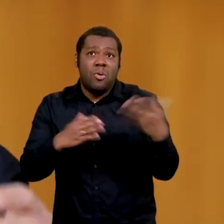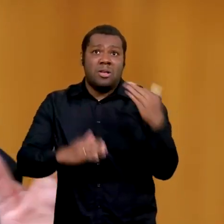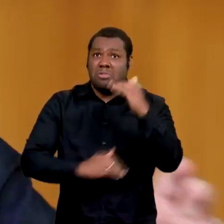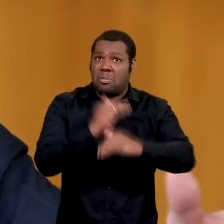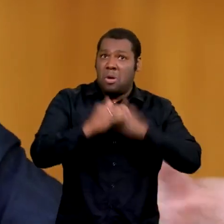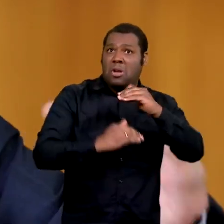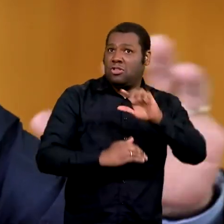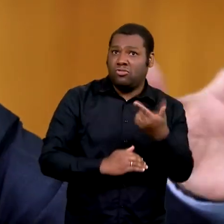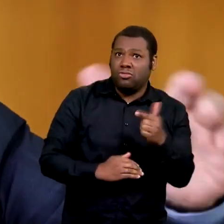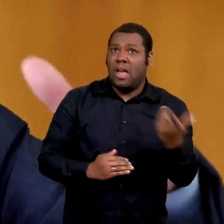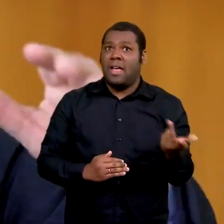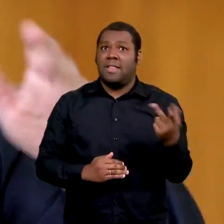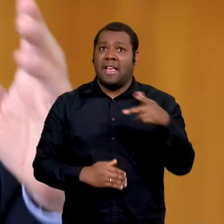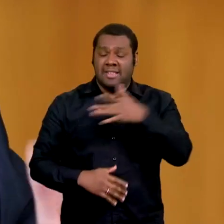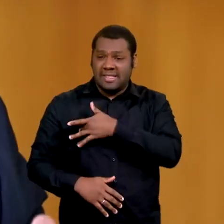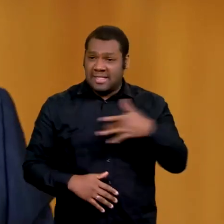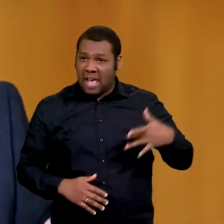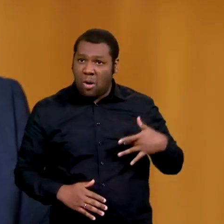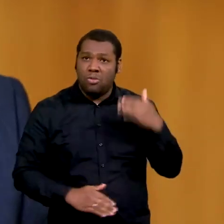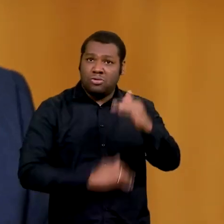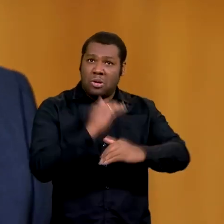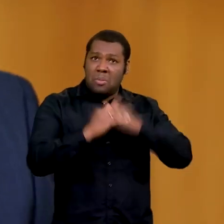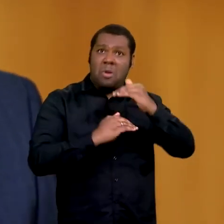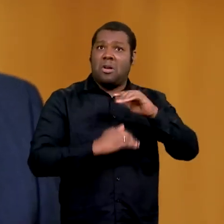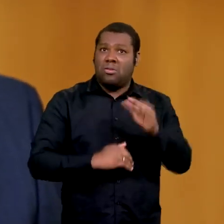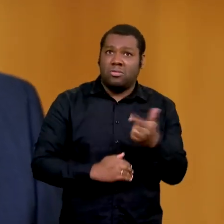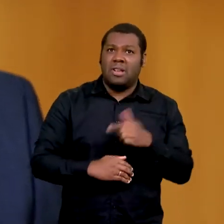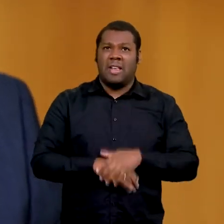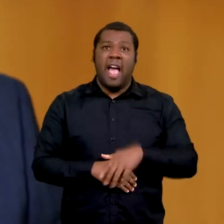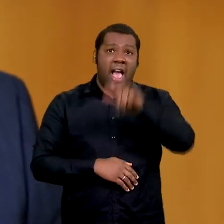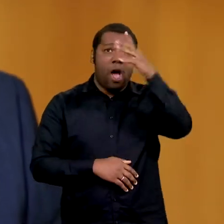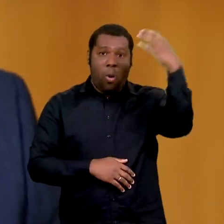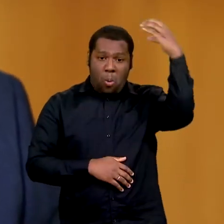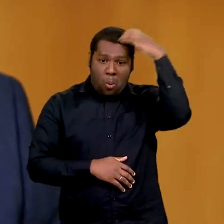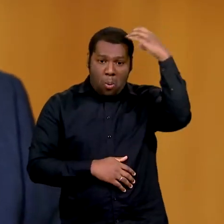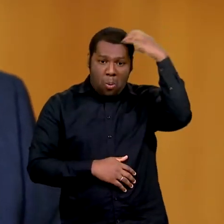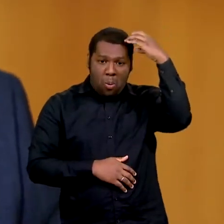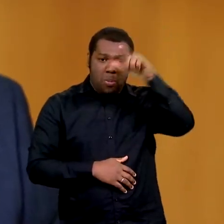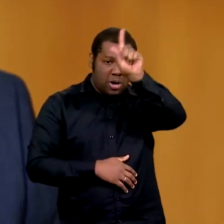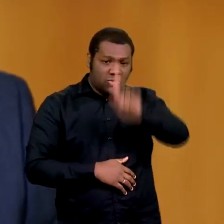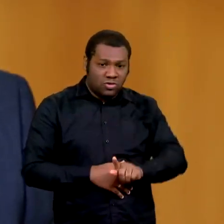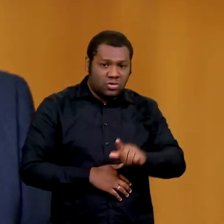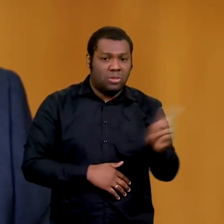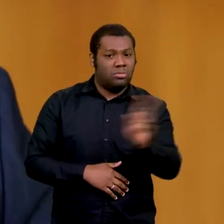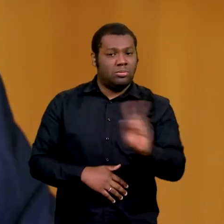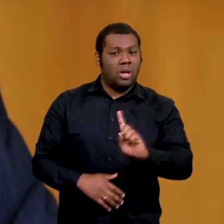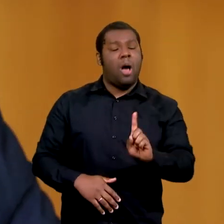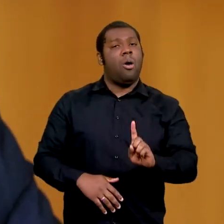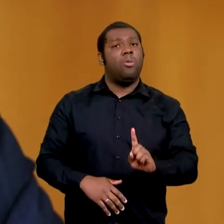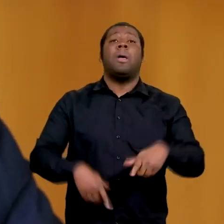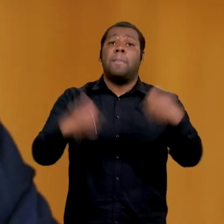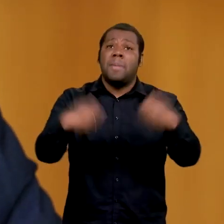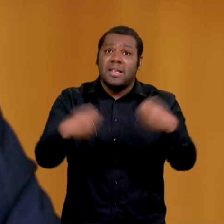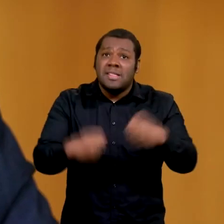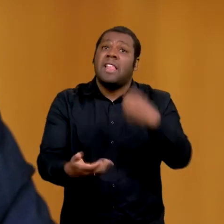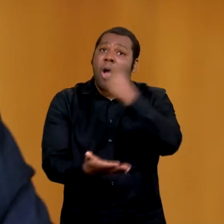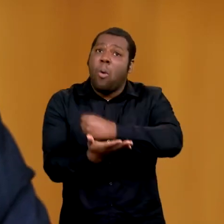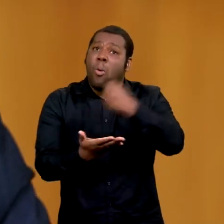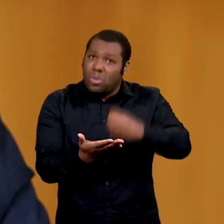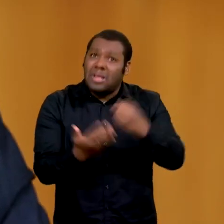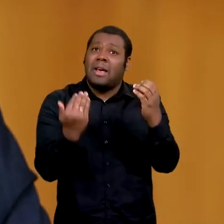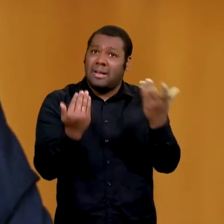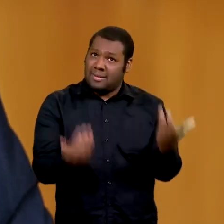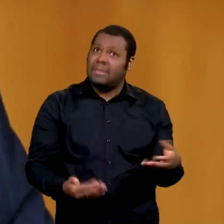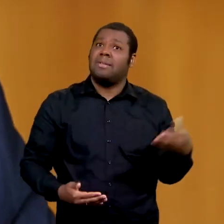Tem muita gente que fala que é a questão de gestão Não é questão de colocar mais médicos por isso nós estamos colocando de volta